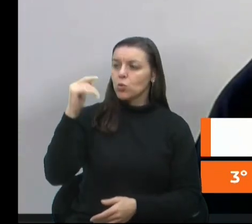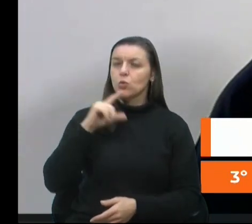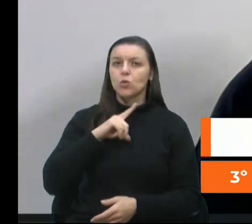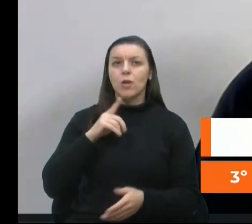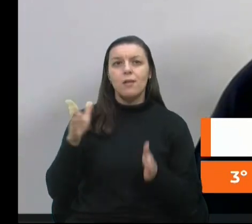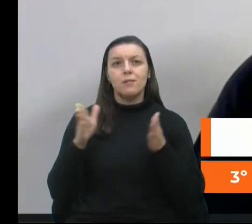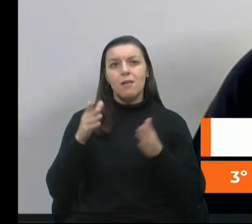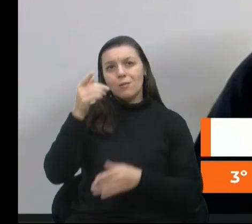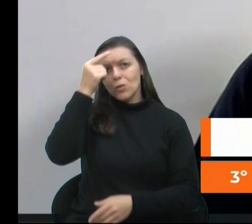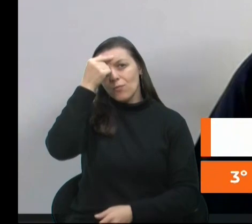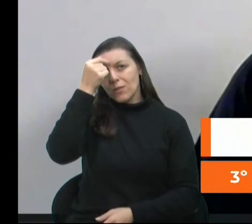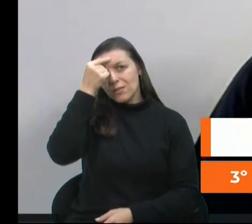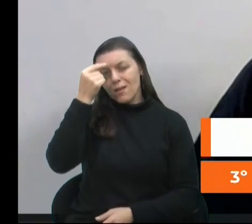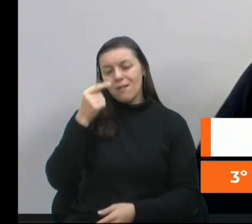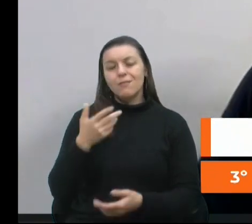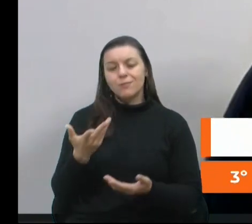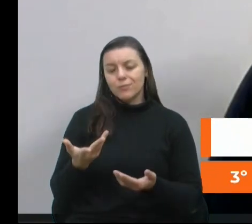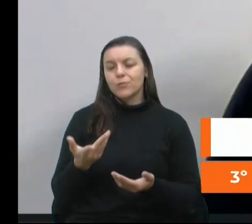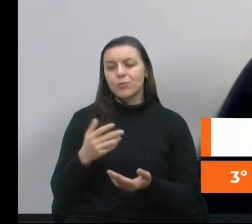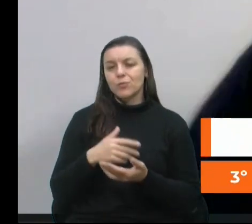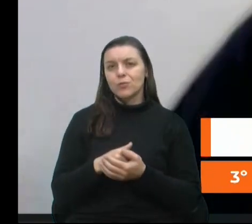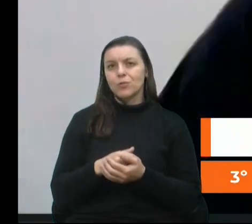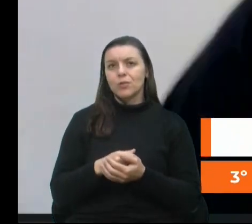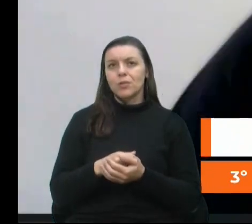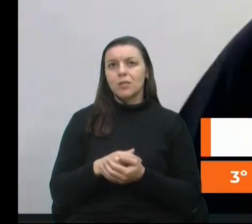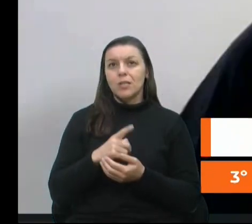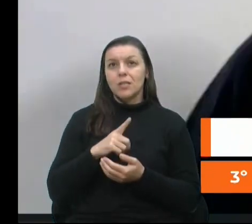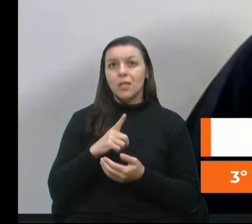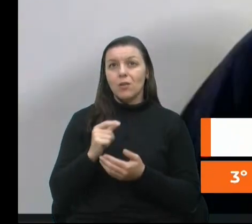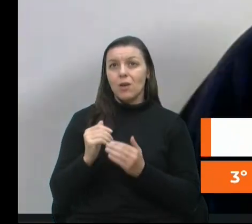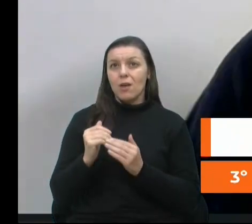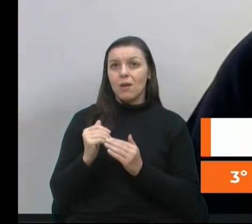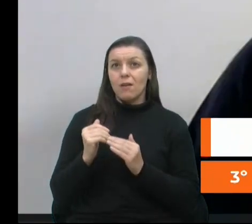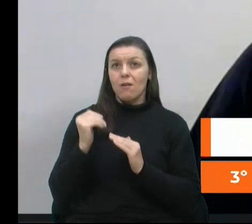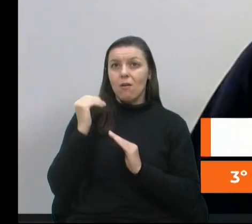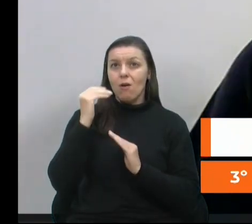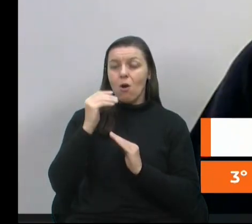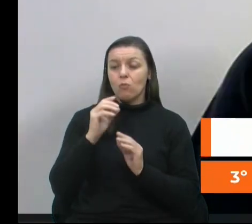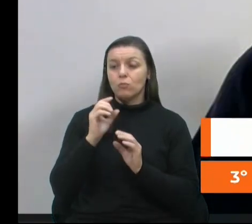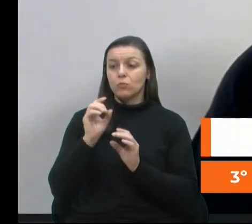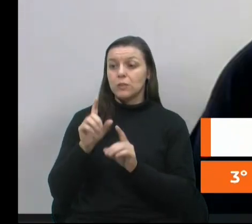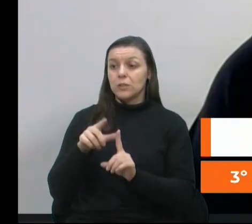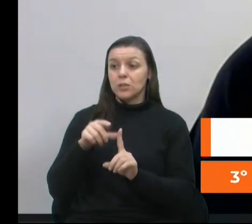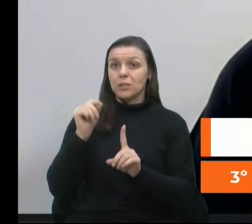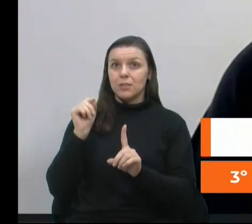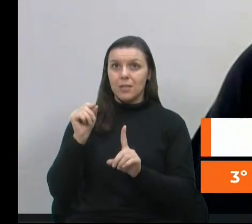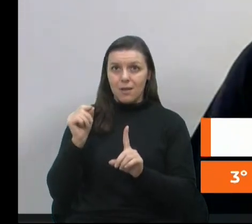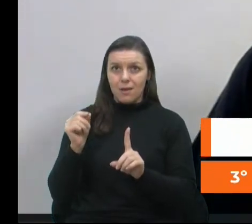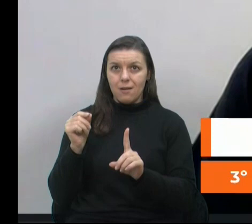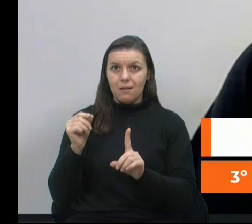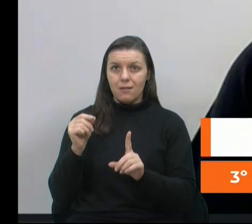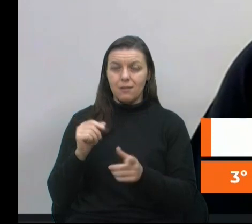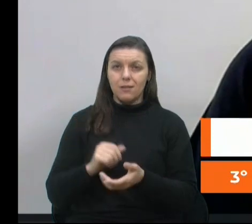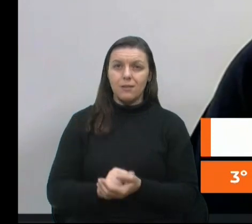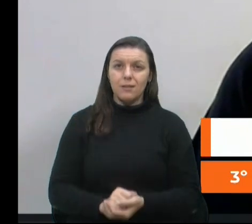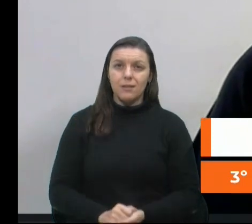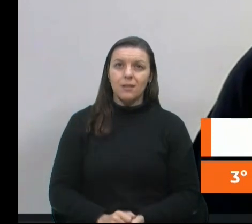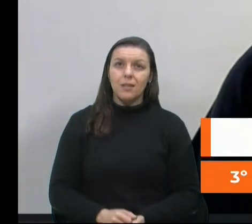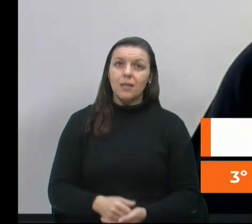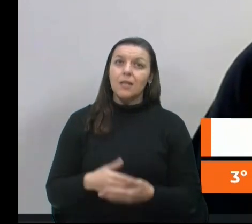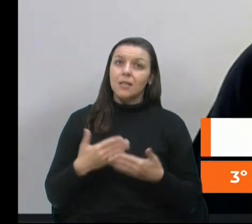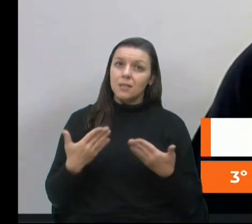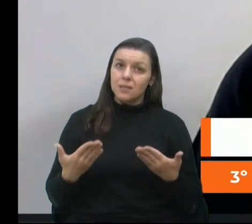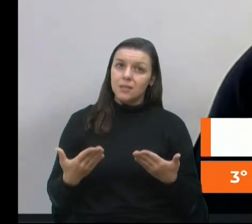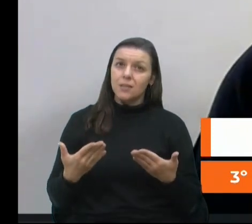a universidade e que naturalmente acabavam alcançando algum destaque e se destacavam, e com